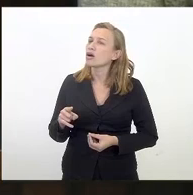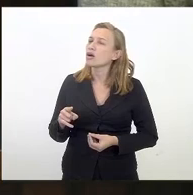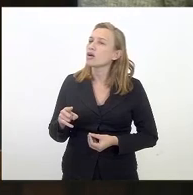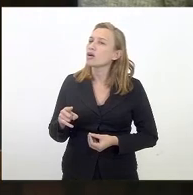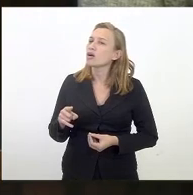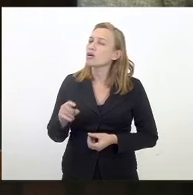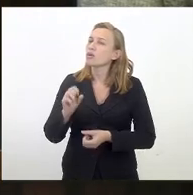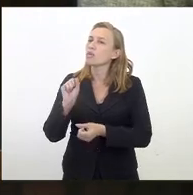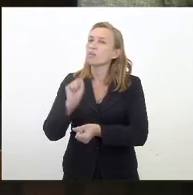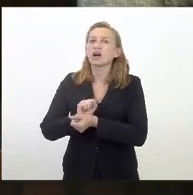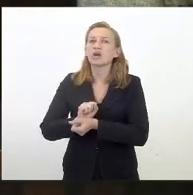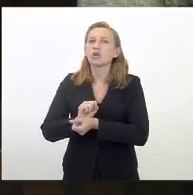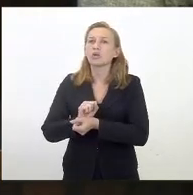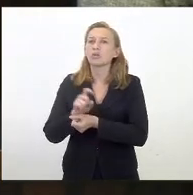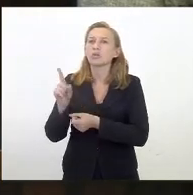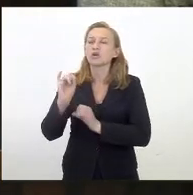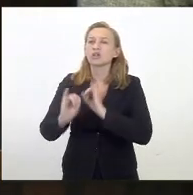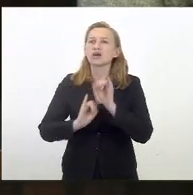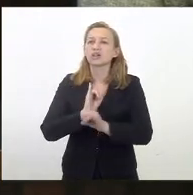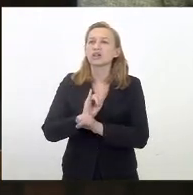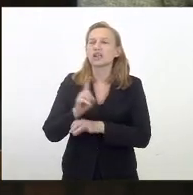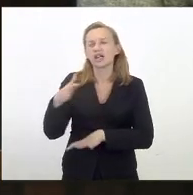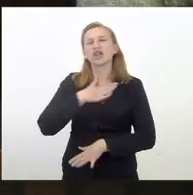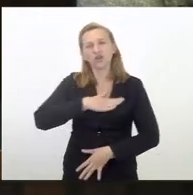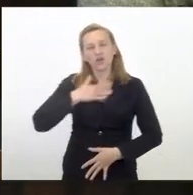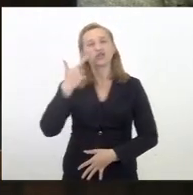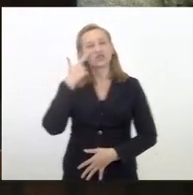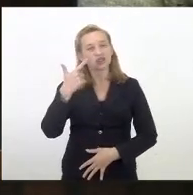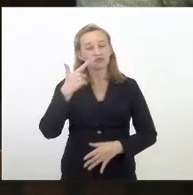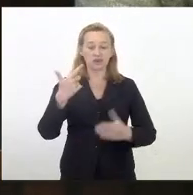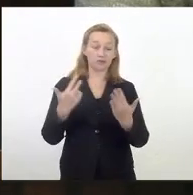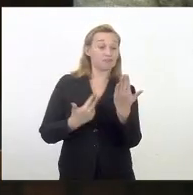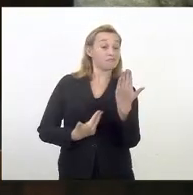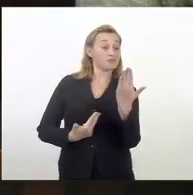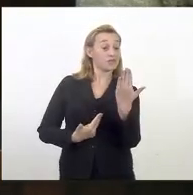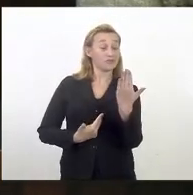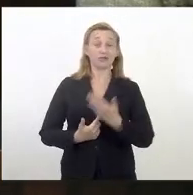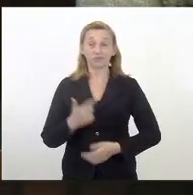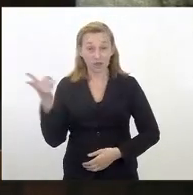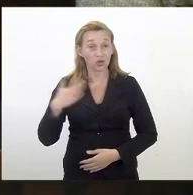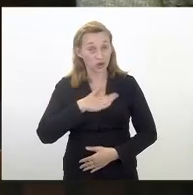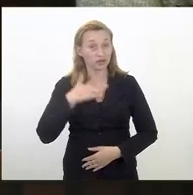congelou no e ele gosta de se ver lá na televisão